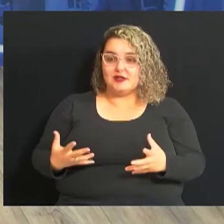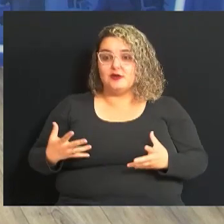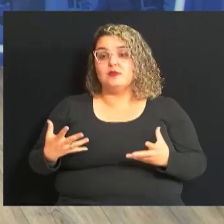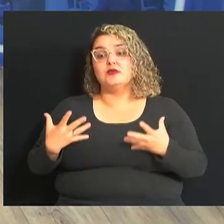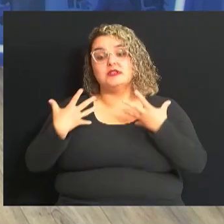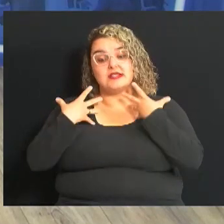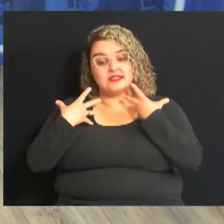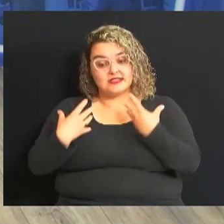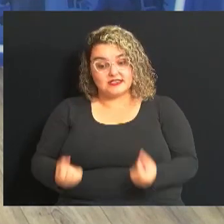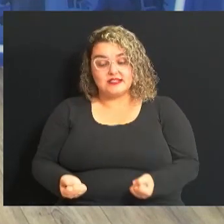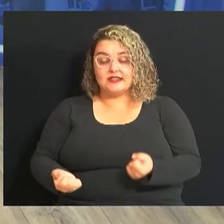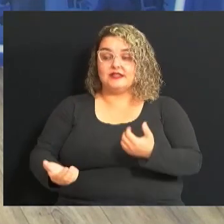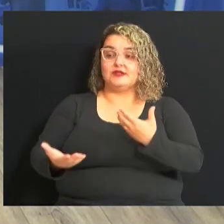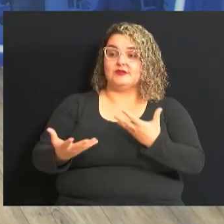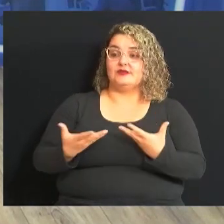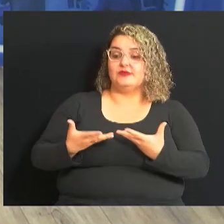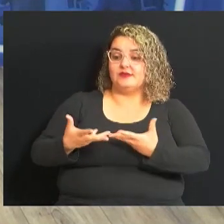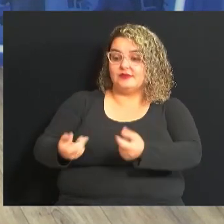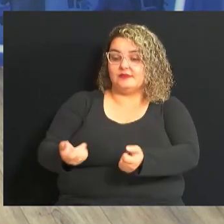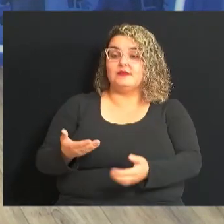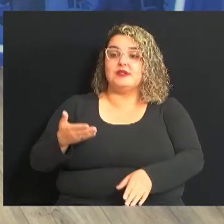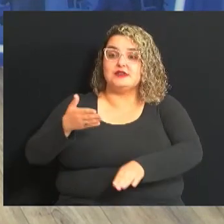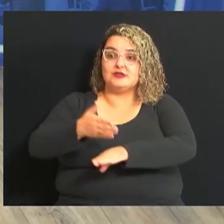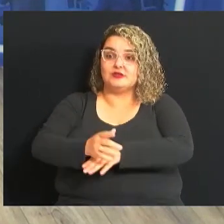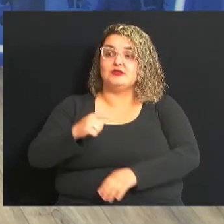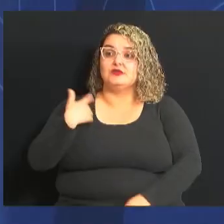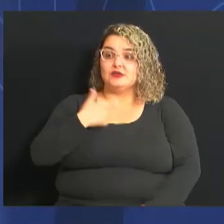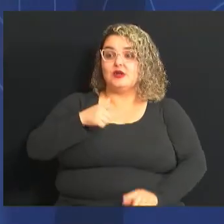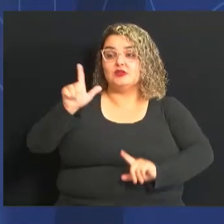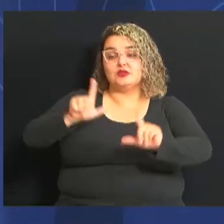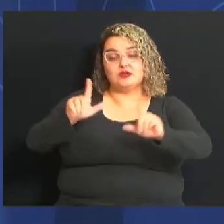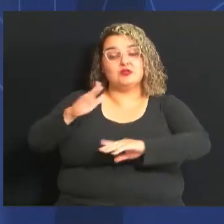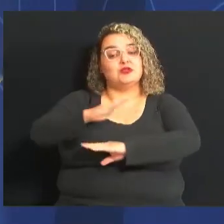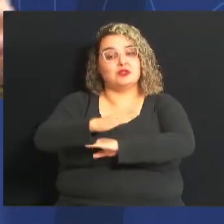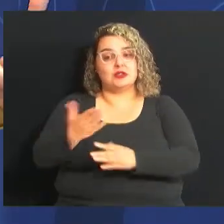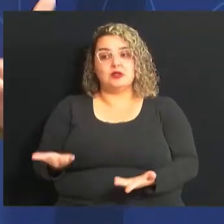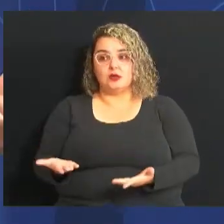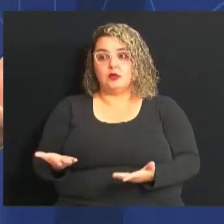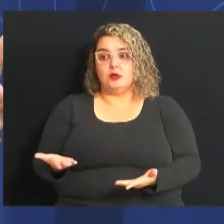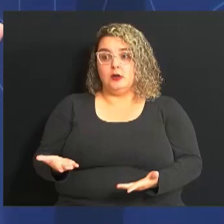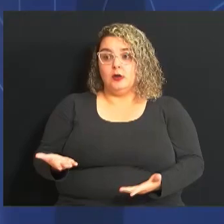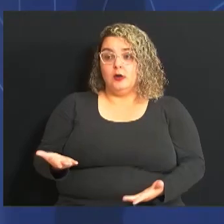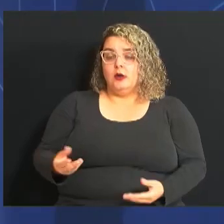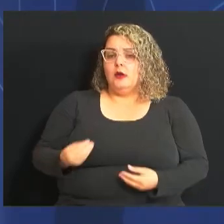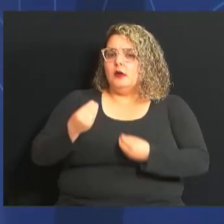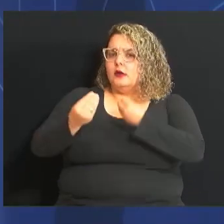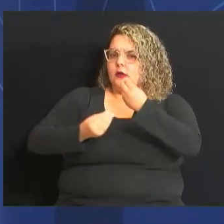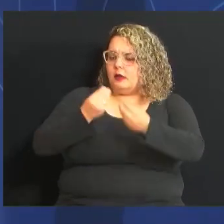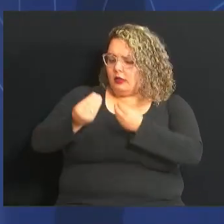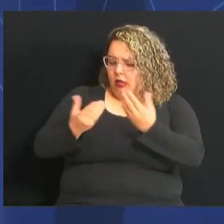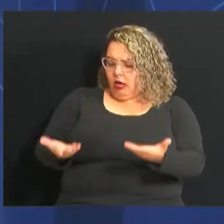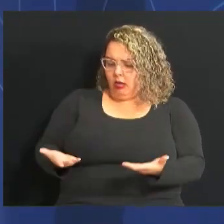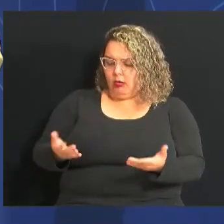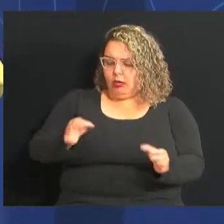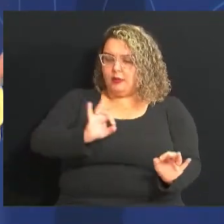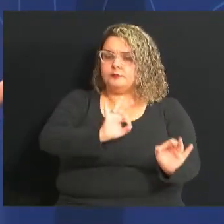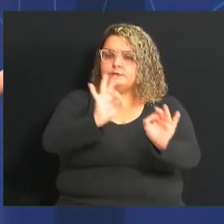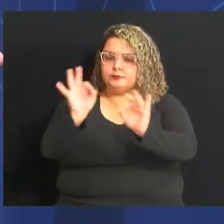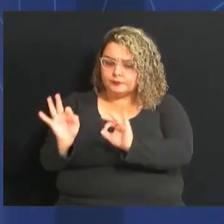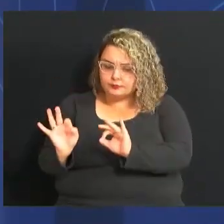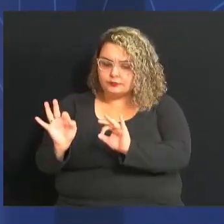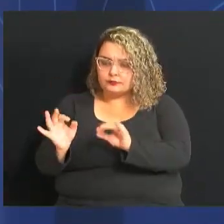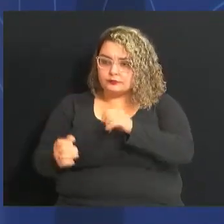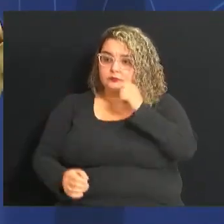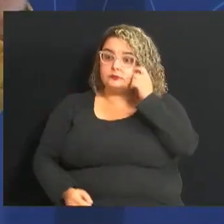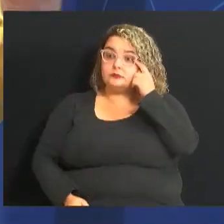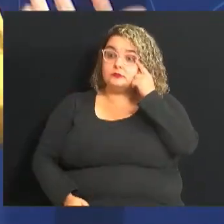o convite para participar aqui do nosso telejornal e de que maneira que você tem acompanhado tantos